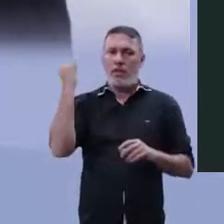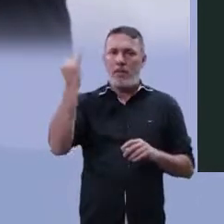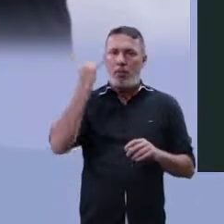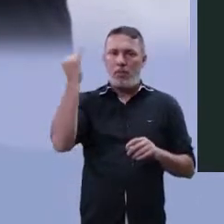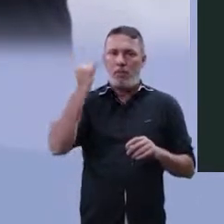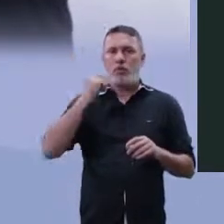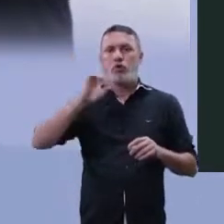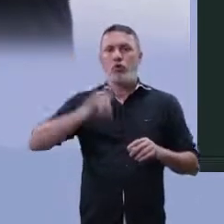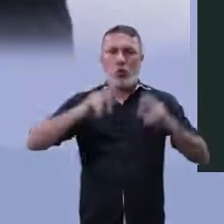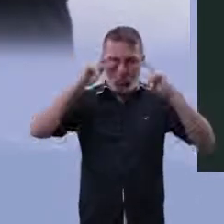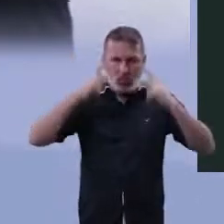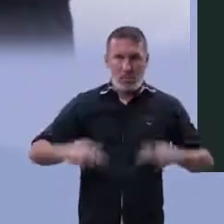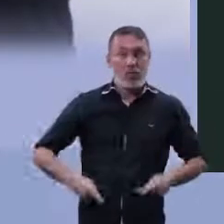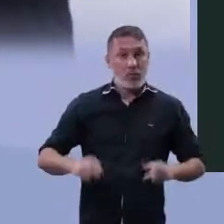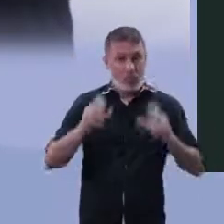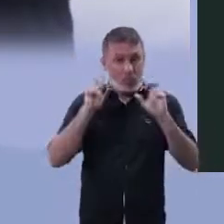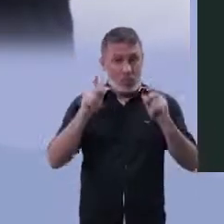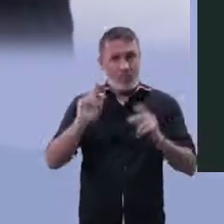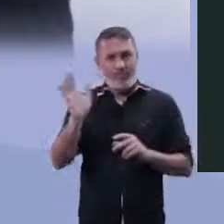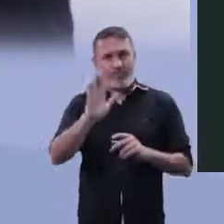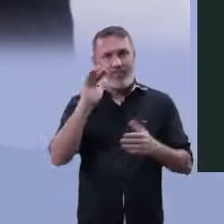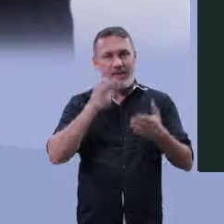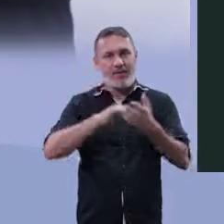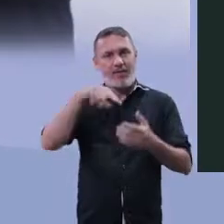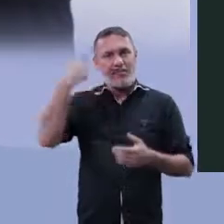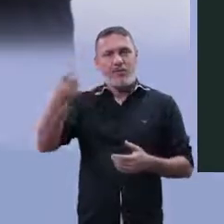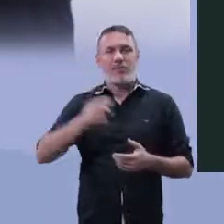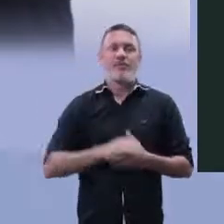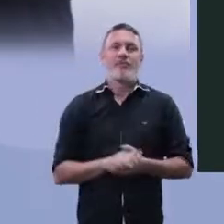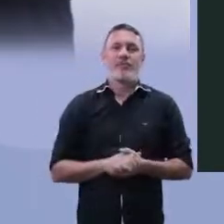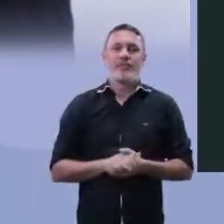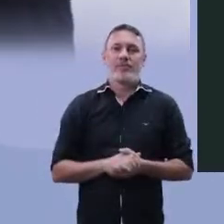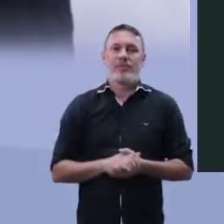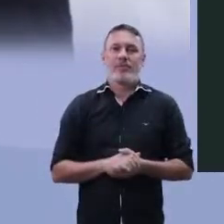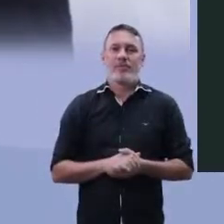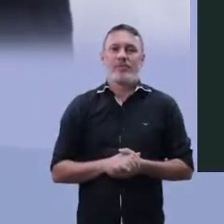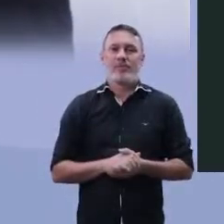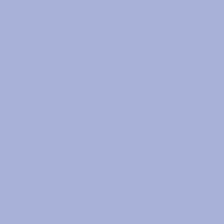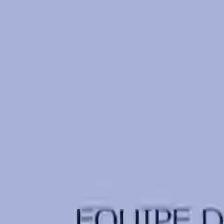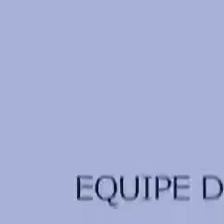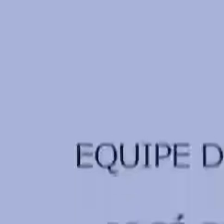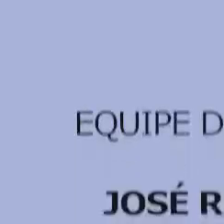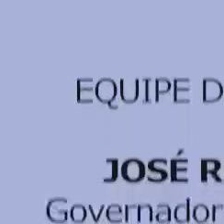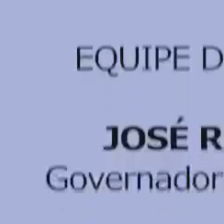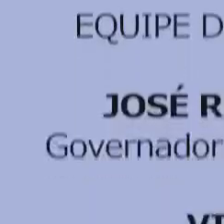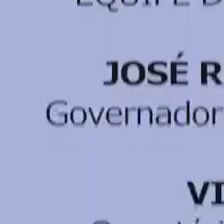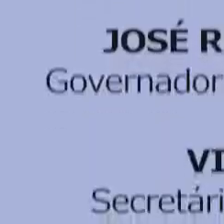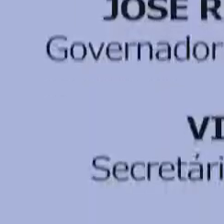aspecto igualmente importante, que são os direitos humanos. Tá bom, gente? Então, até a próxima. Tchau.